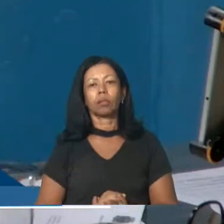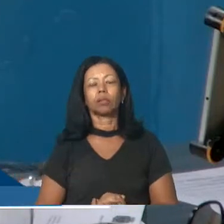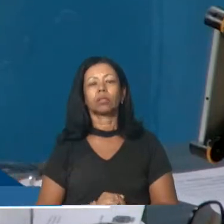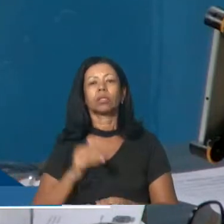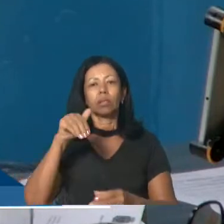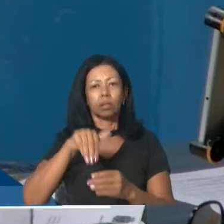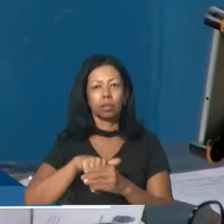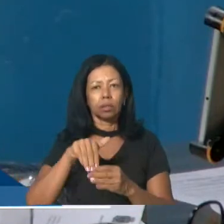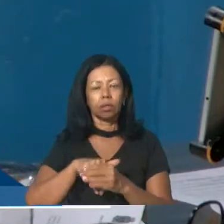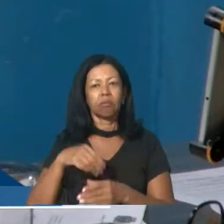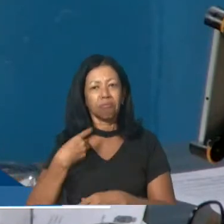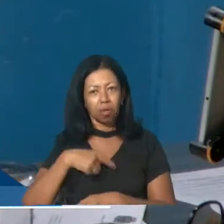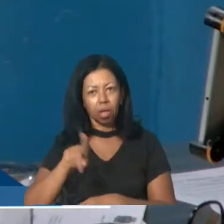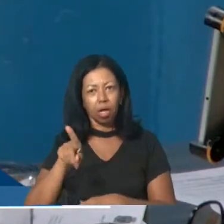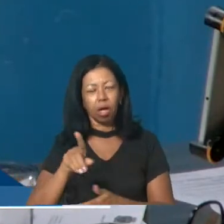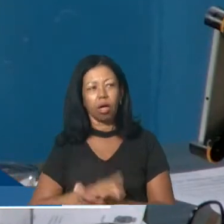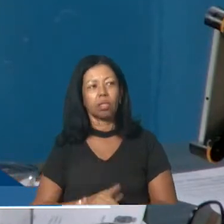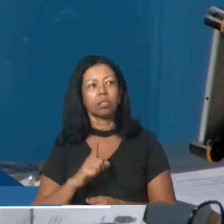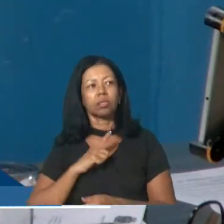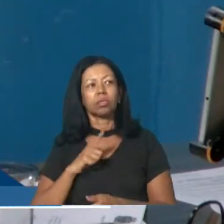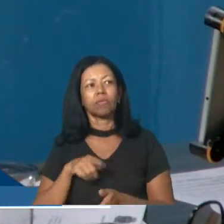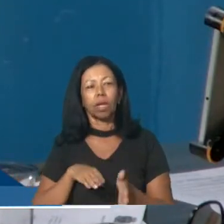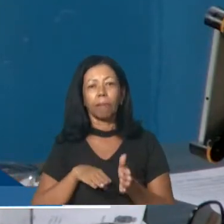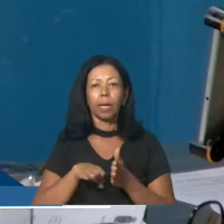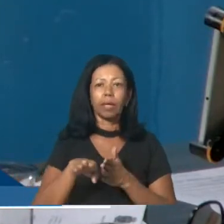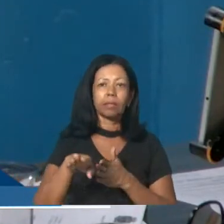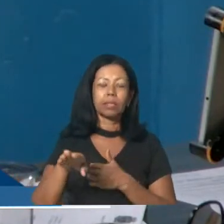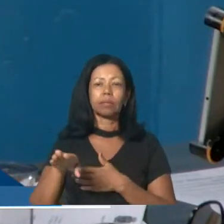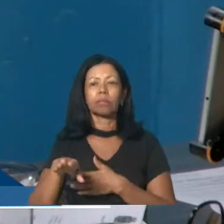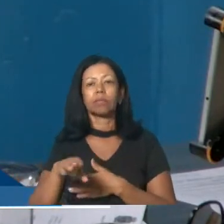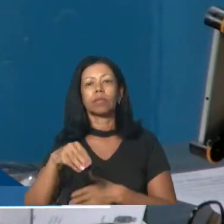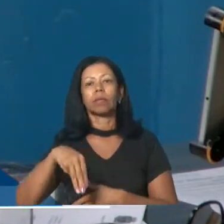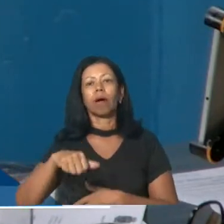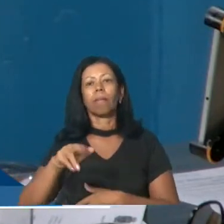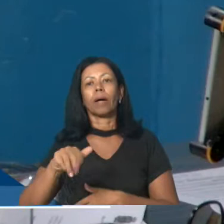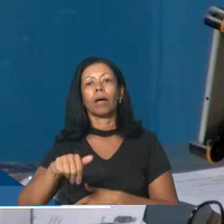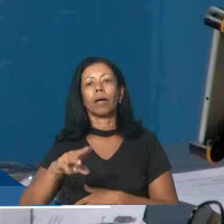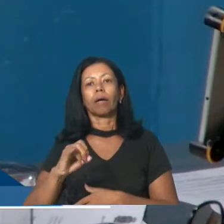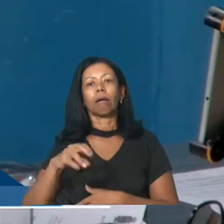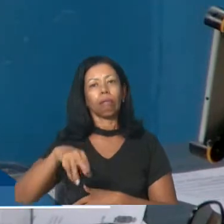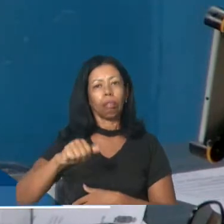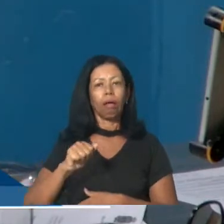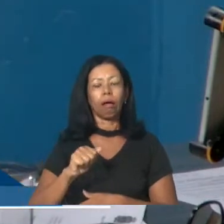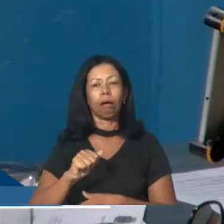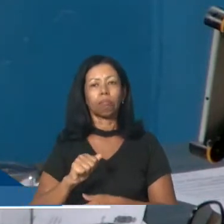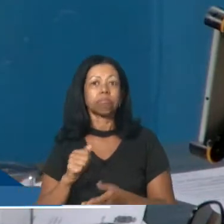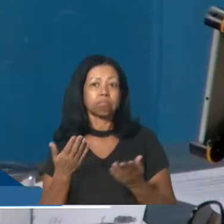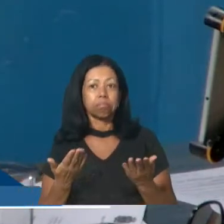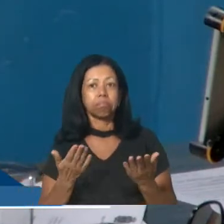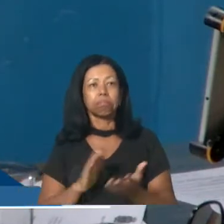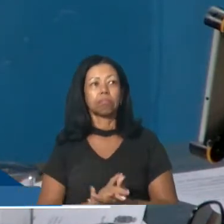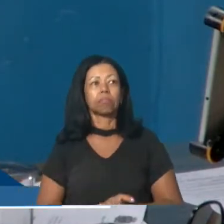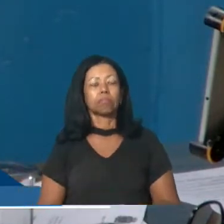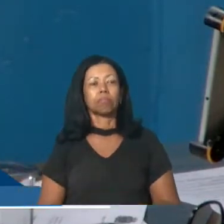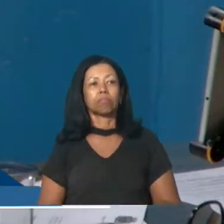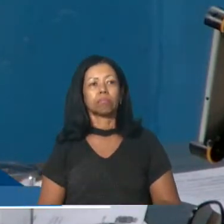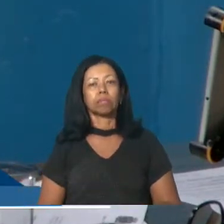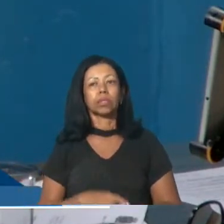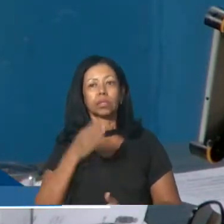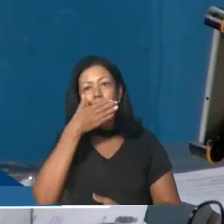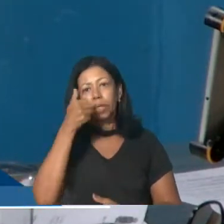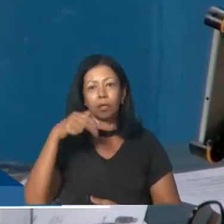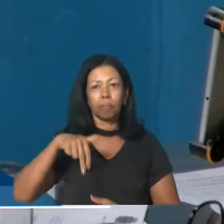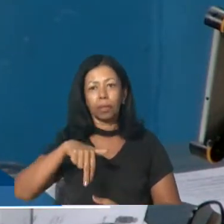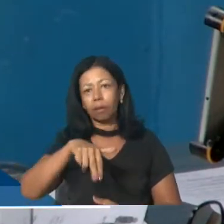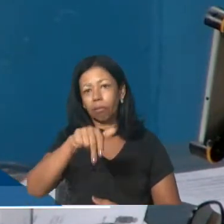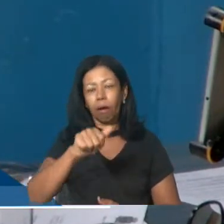vou lá. Se tiver lá a máquina passando, eu não vou sujar muito o pé. Para, meu. Para, eu preciso pensar